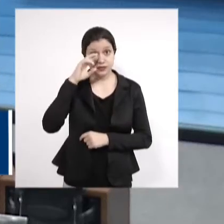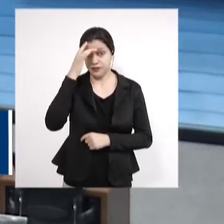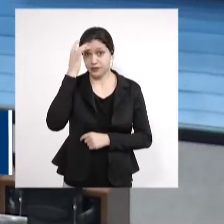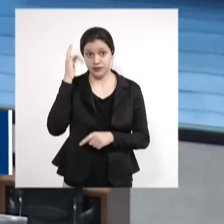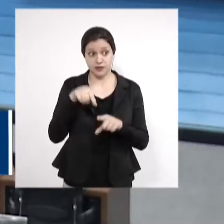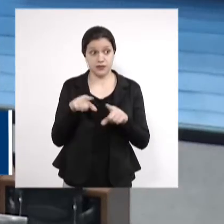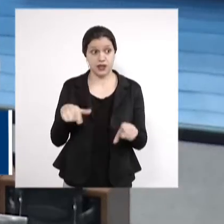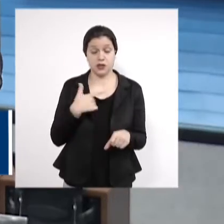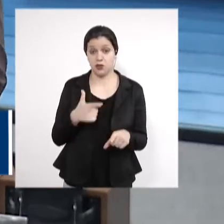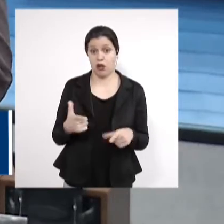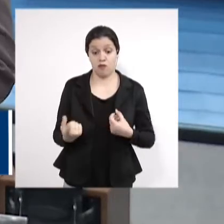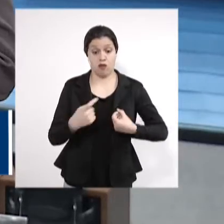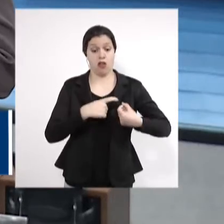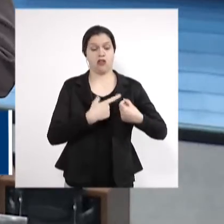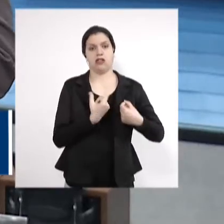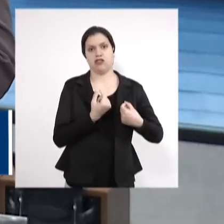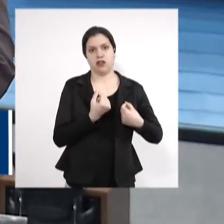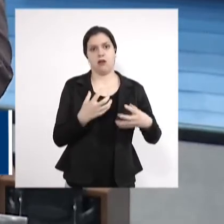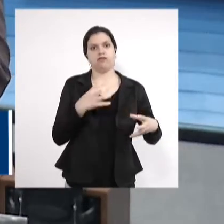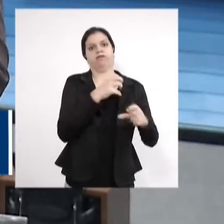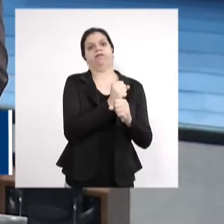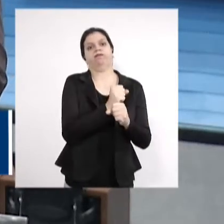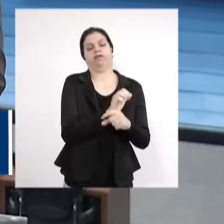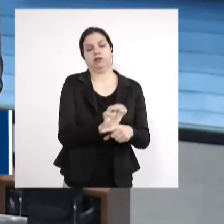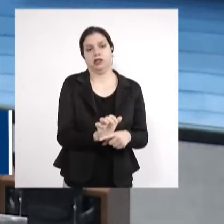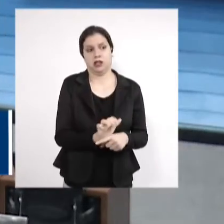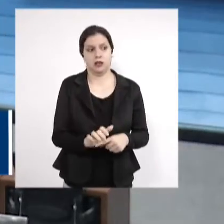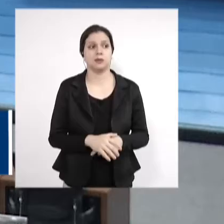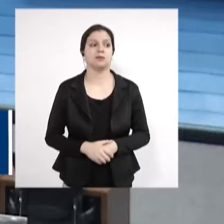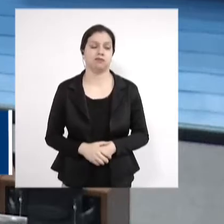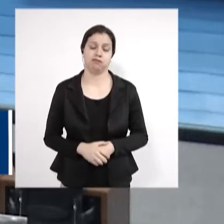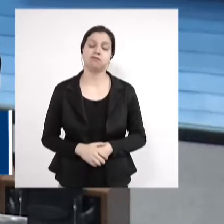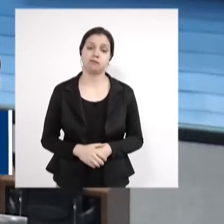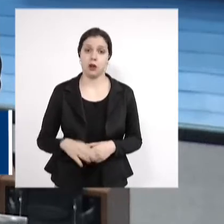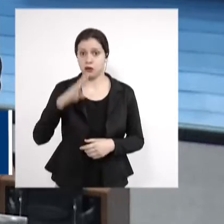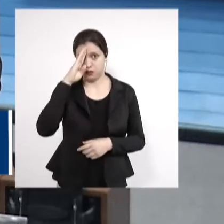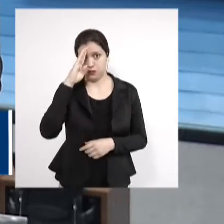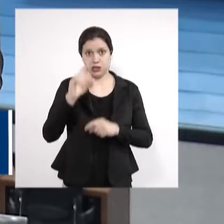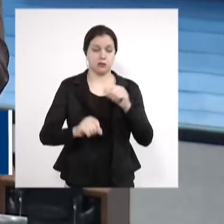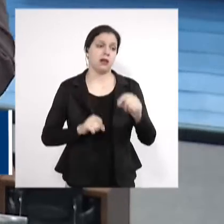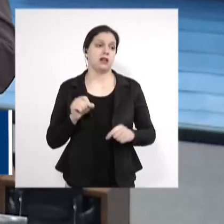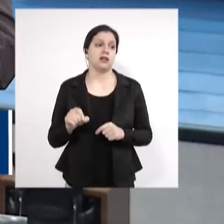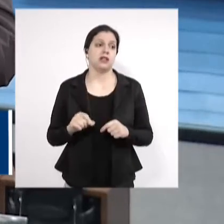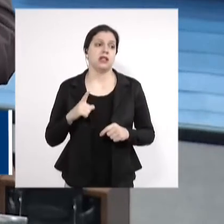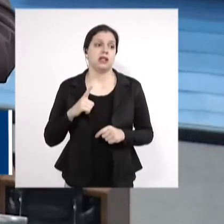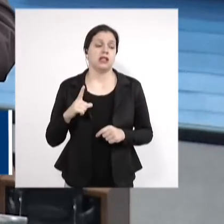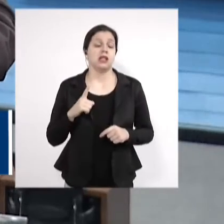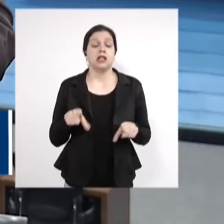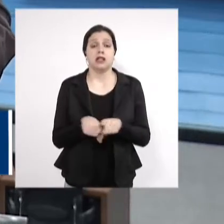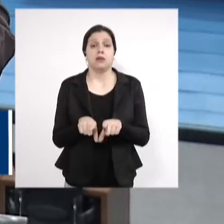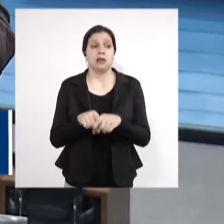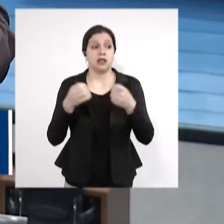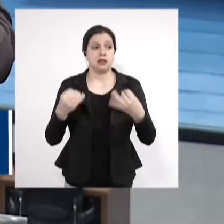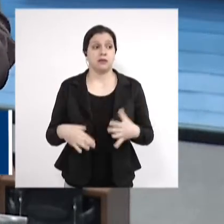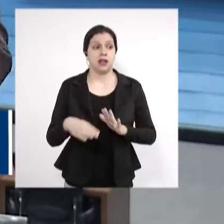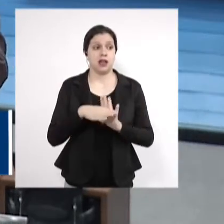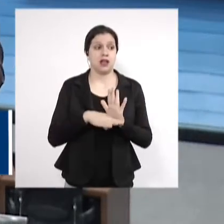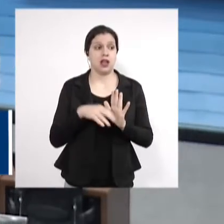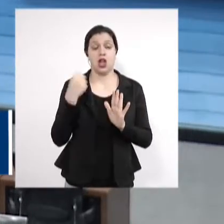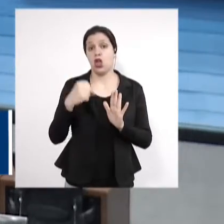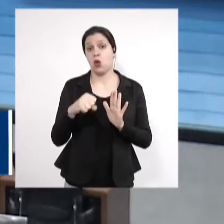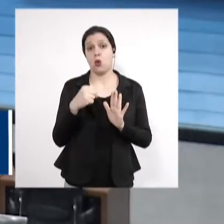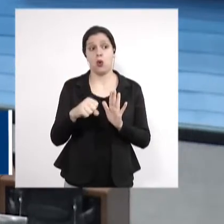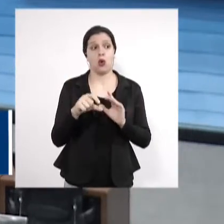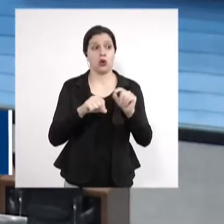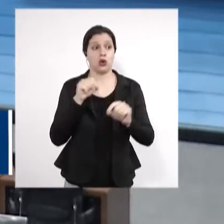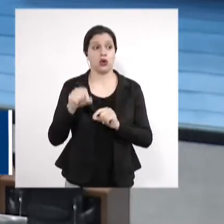não vai ter o dinheiro de volta, né? Então, exatamente. Essas são as principais questões do refis. Eu vou citar também agora o item 8, as principais